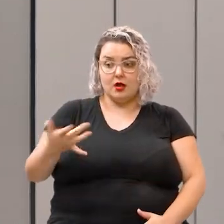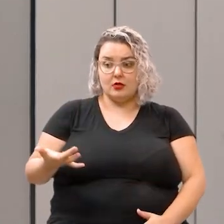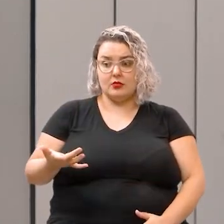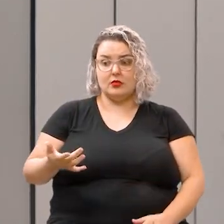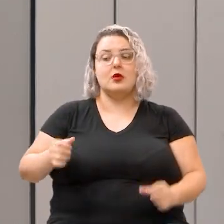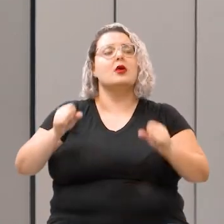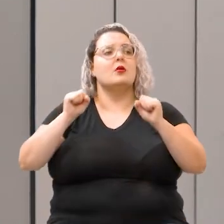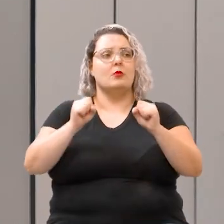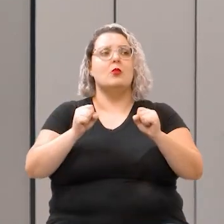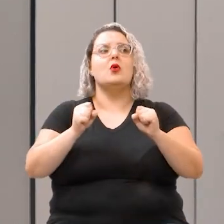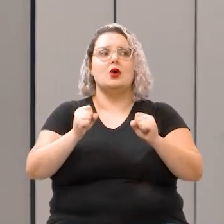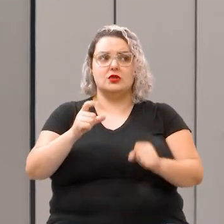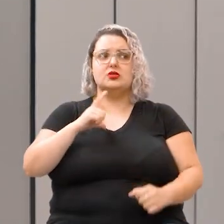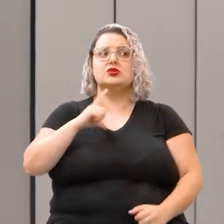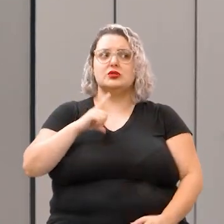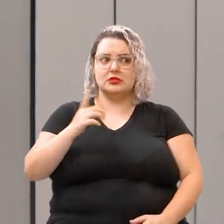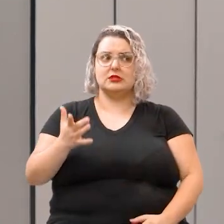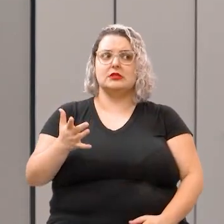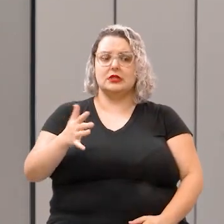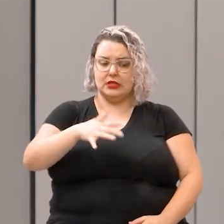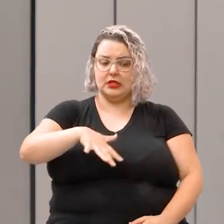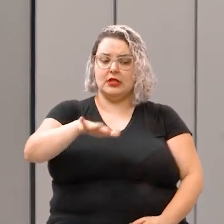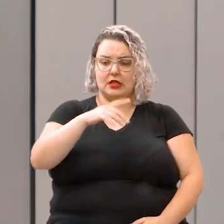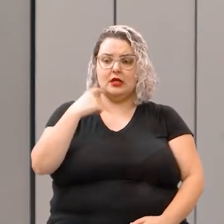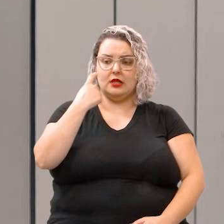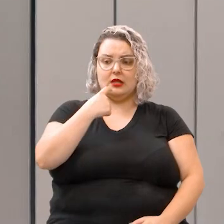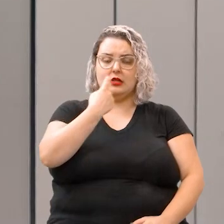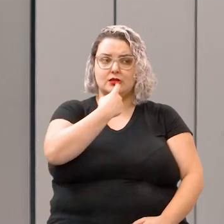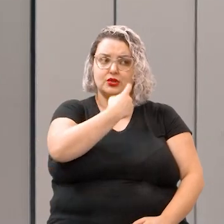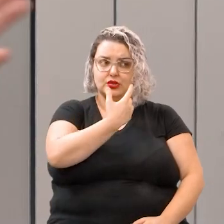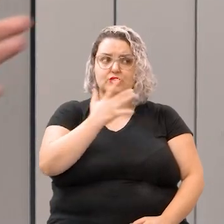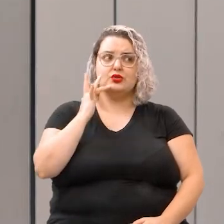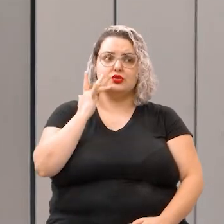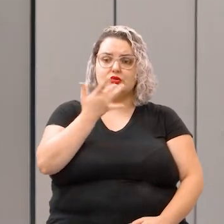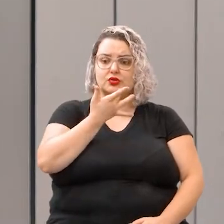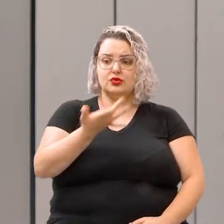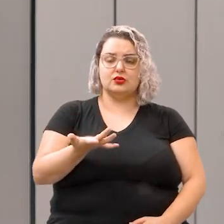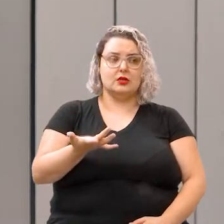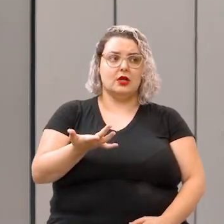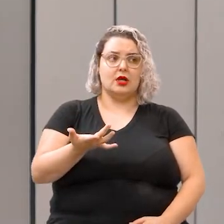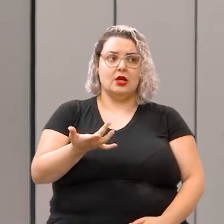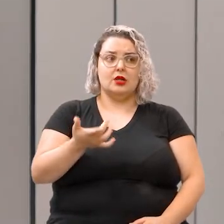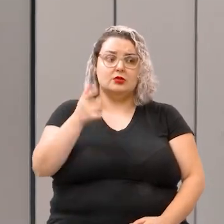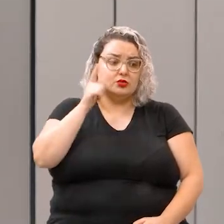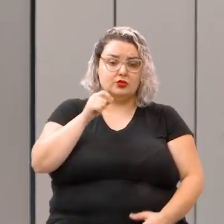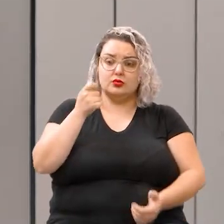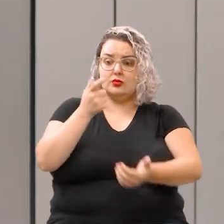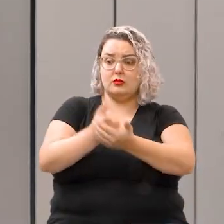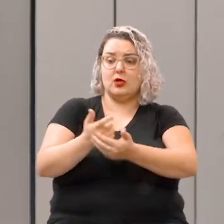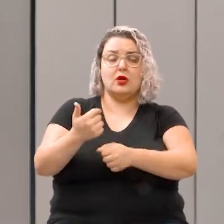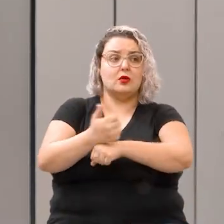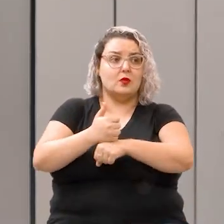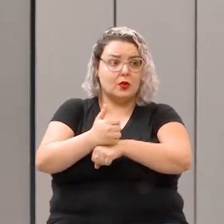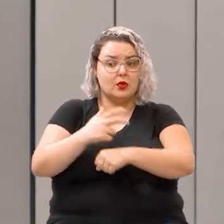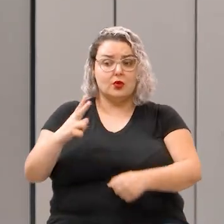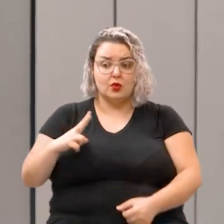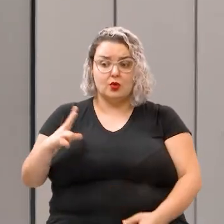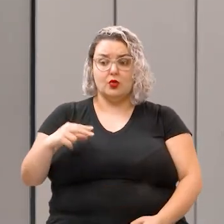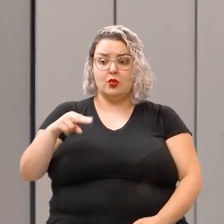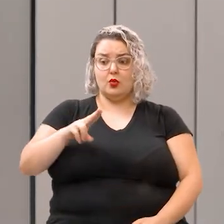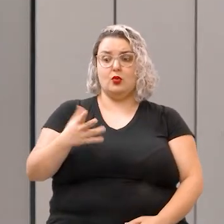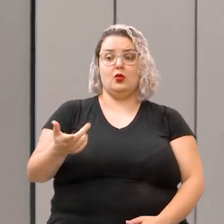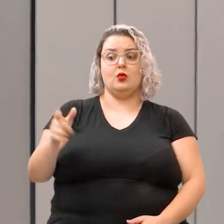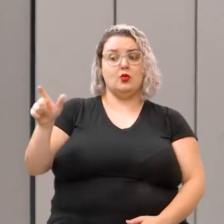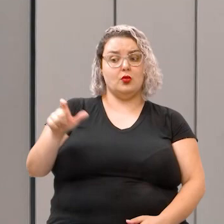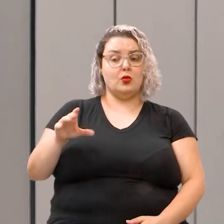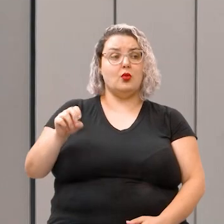E pode ser que também haja esse caminho no que diz respeito à saúde bucal, eu não consigo mais pagar ou o dentista particular, ou